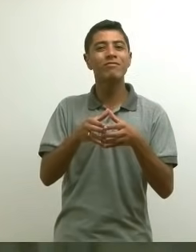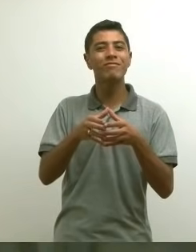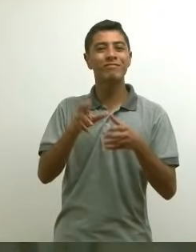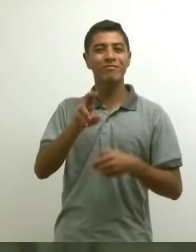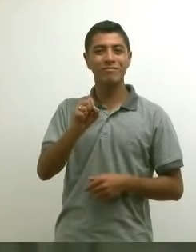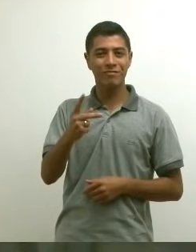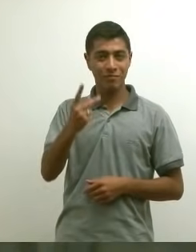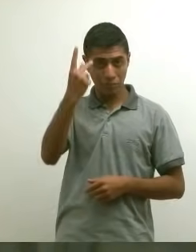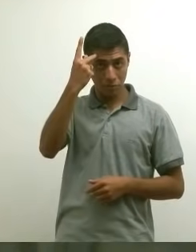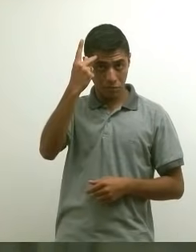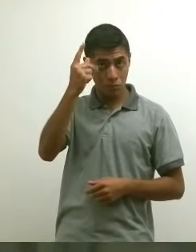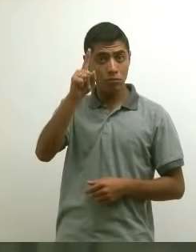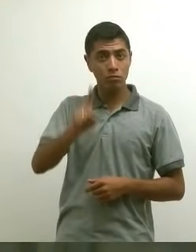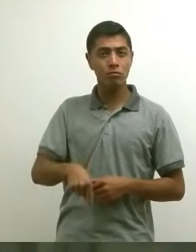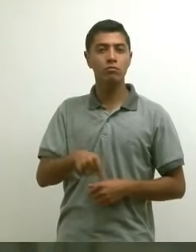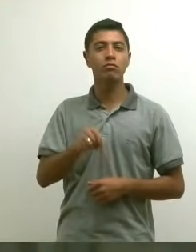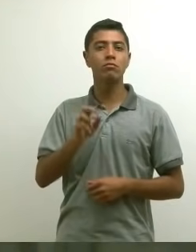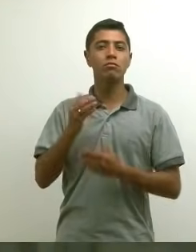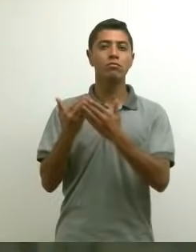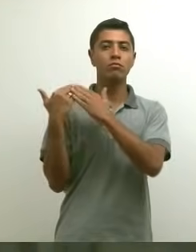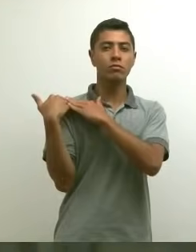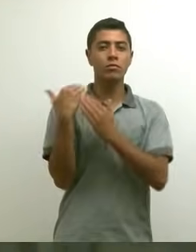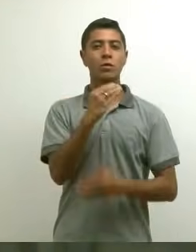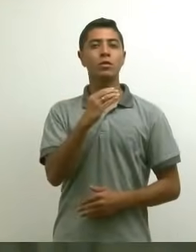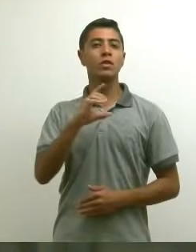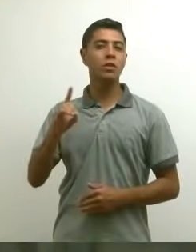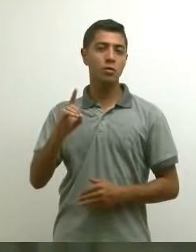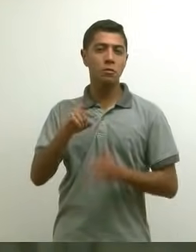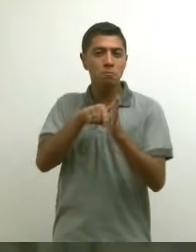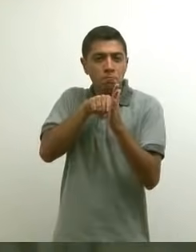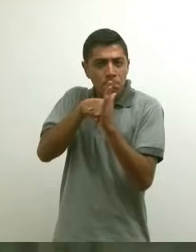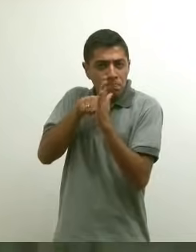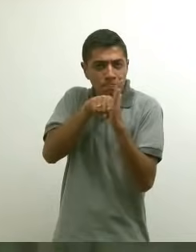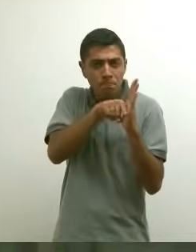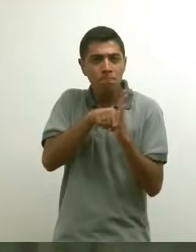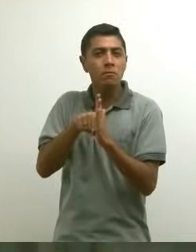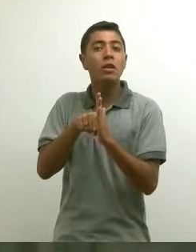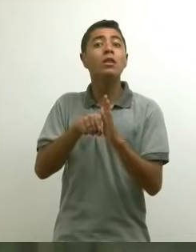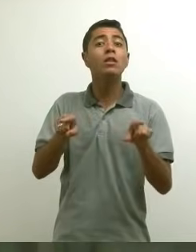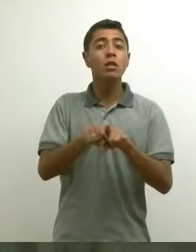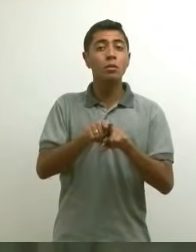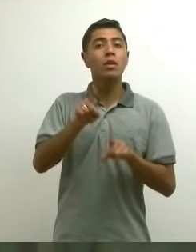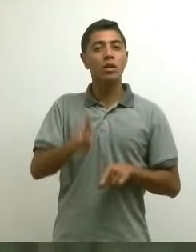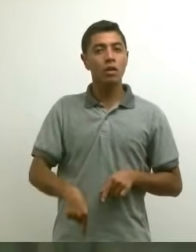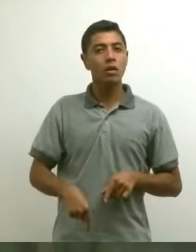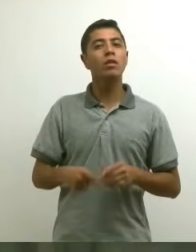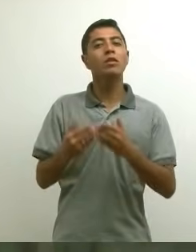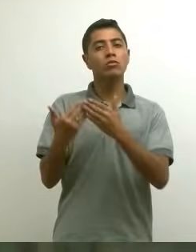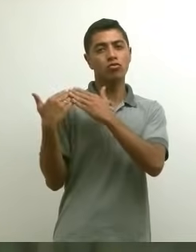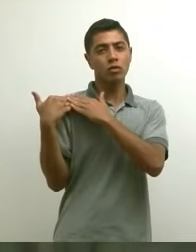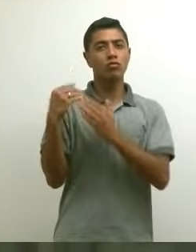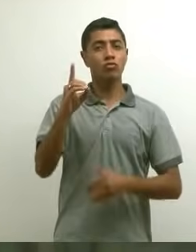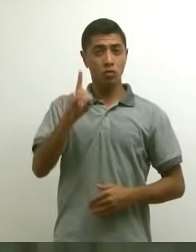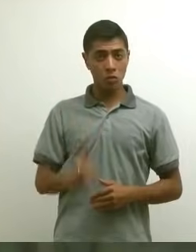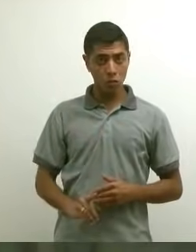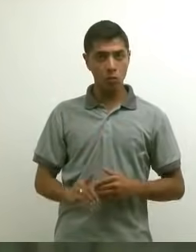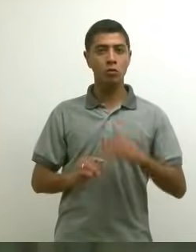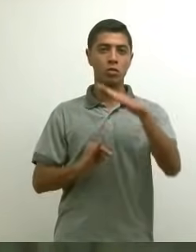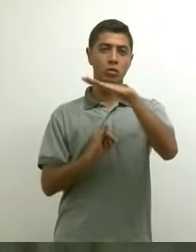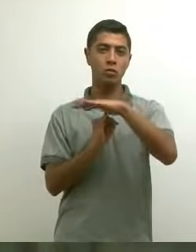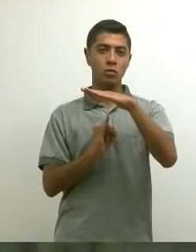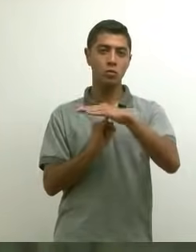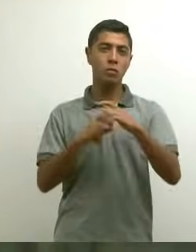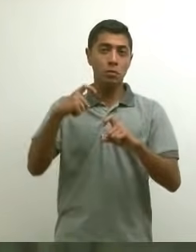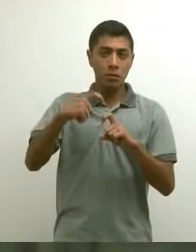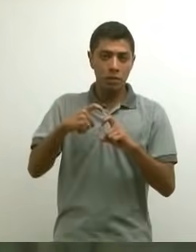desenvolve assistência e pesquisa em dor crônica e também dirige o instituto ghelman de medicina integrativa